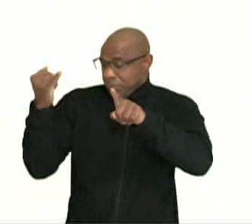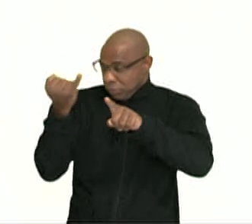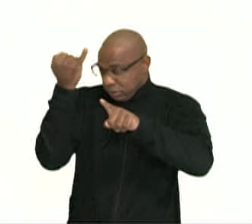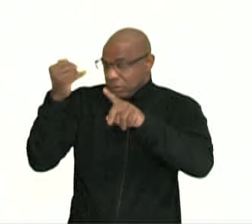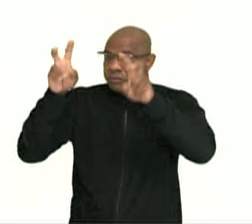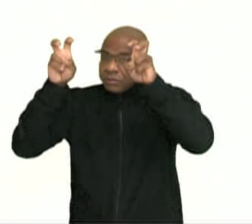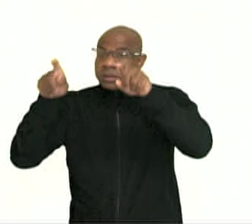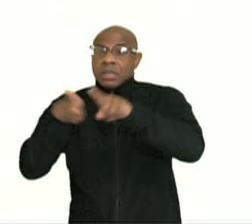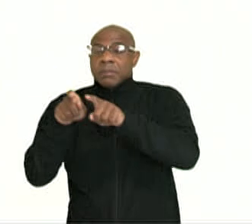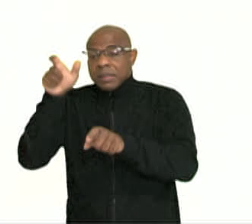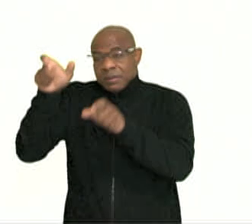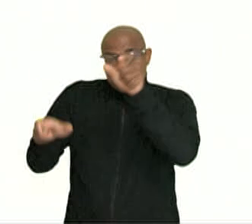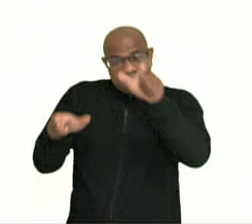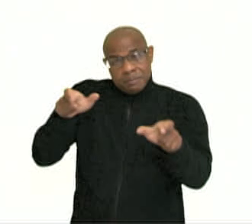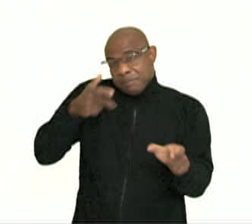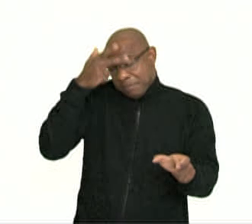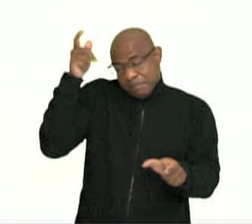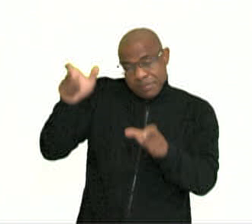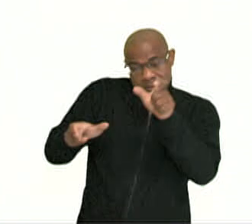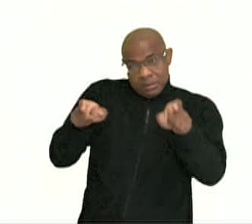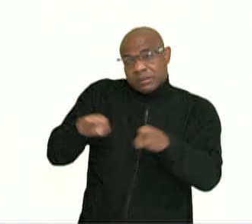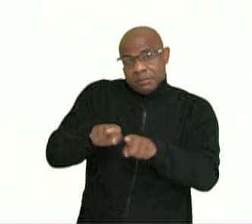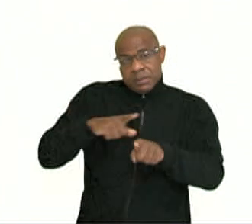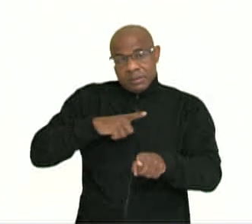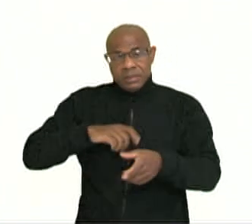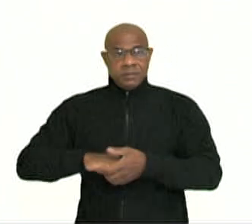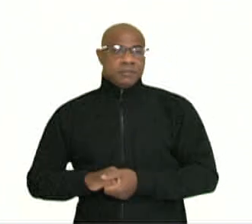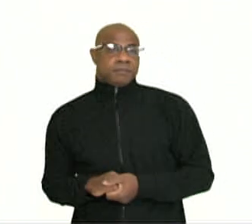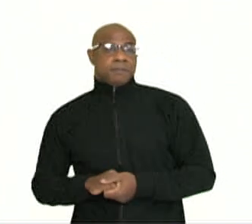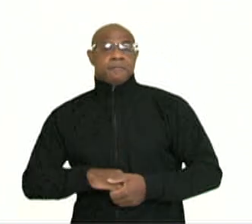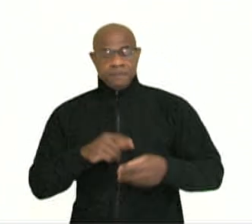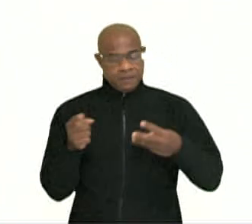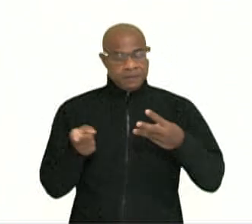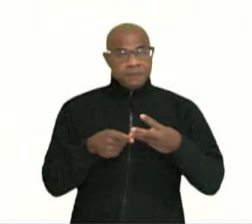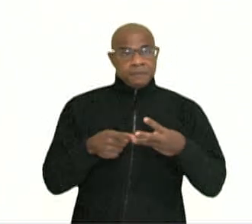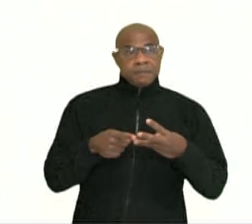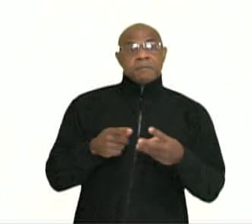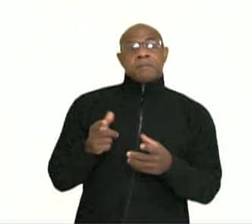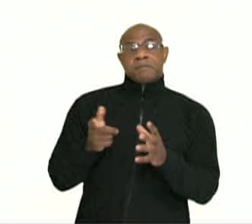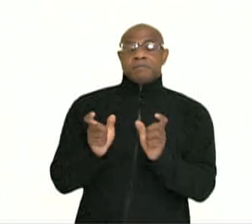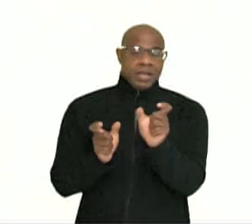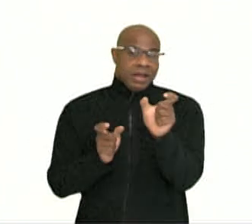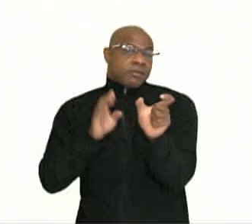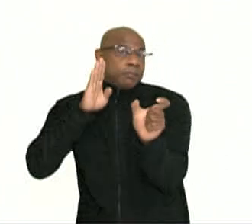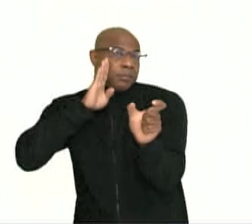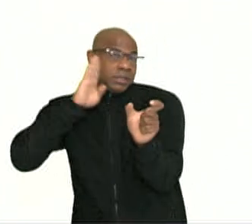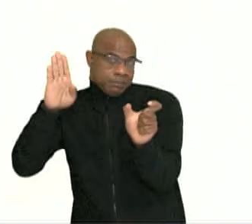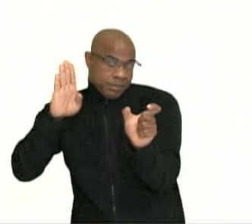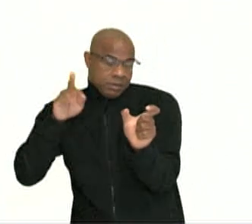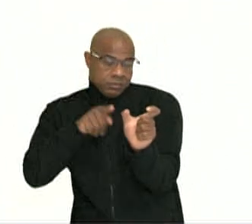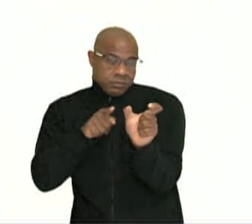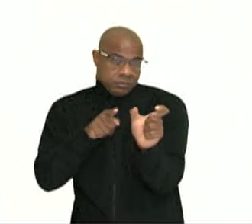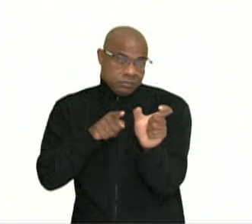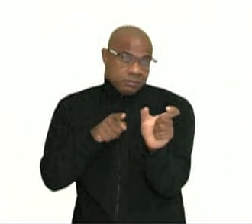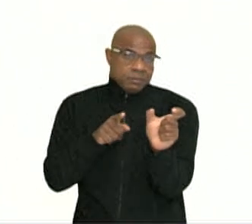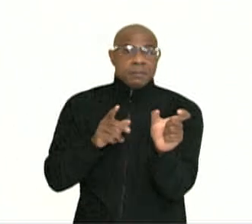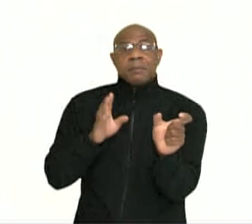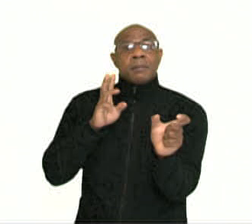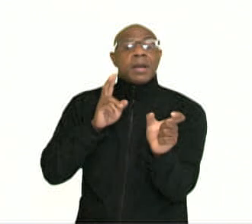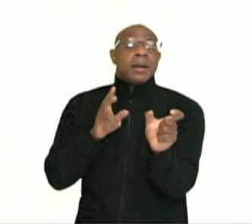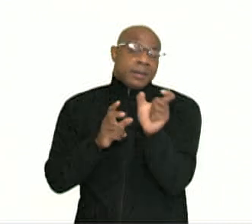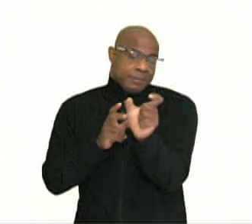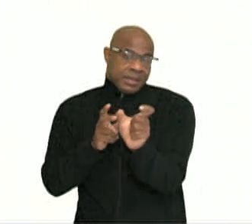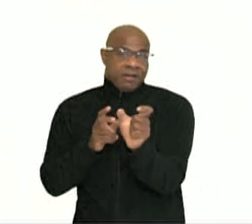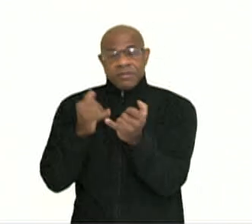os personagens, né, sobre o que está falando, certo? Aí eu vou procurar por palavras-chave, palavras repetidas,